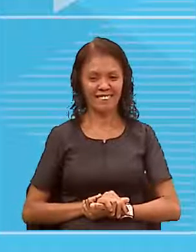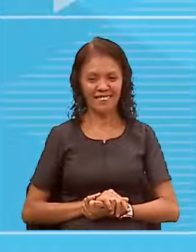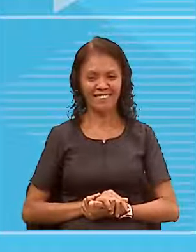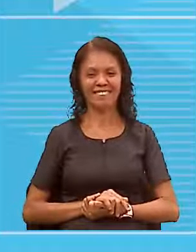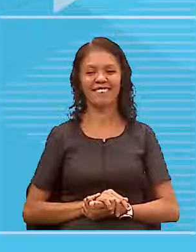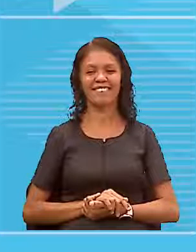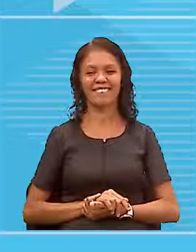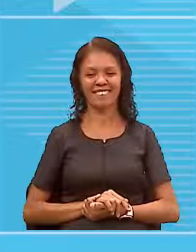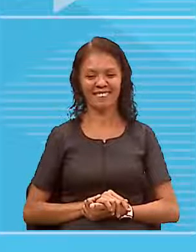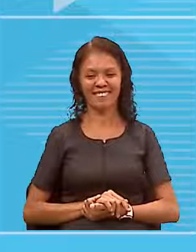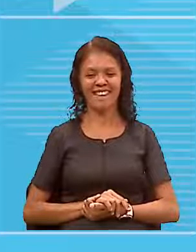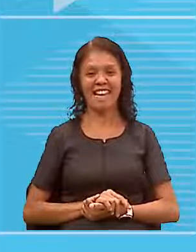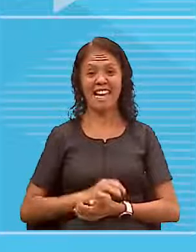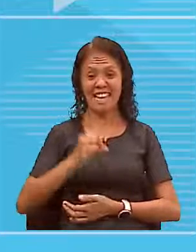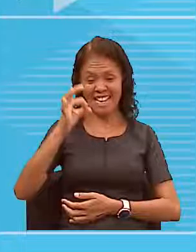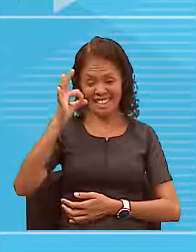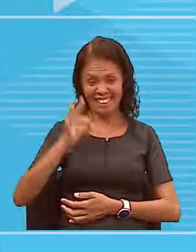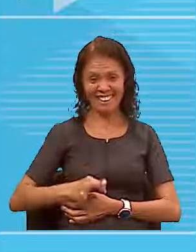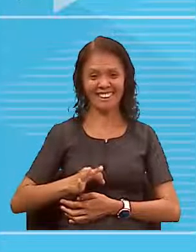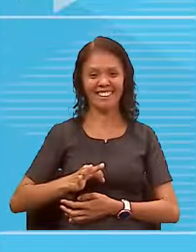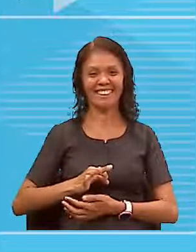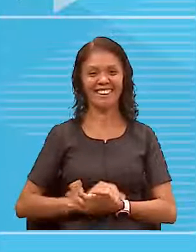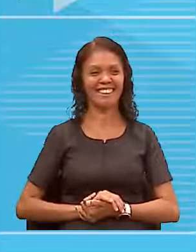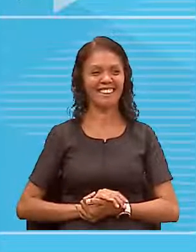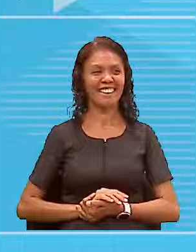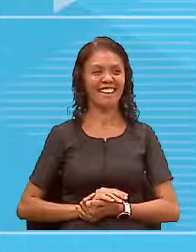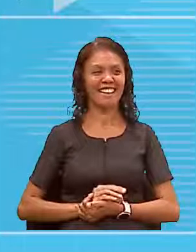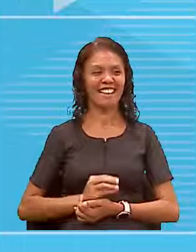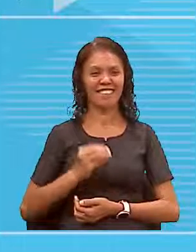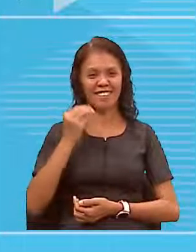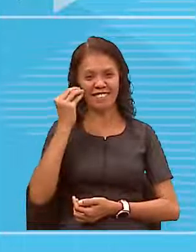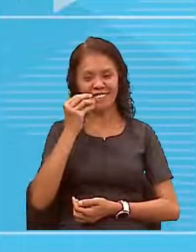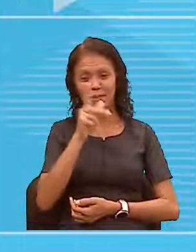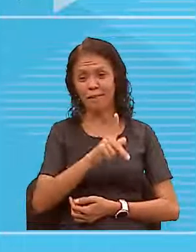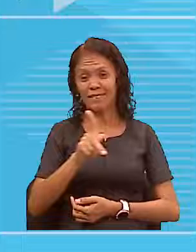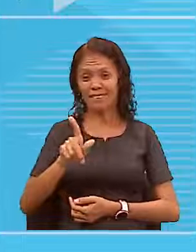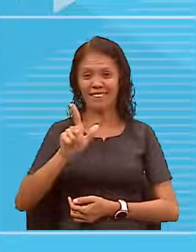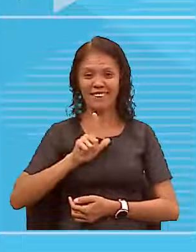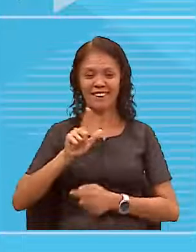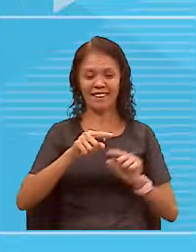toda convicção, ou experiência que eu tenho em sala de aula,